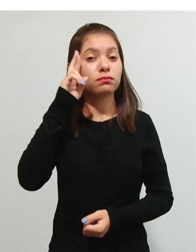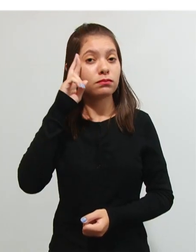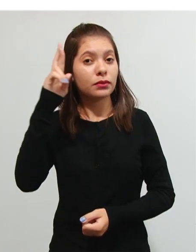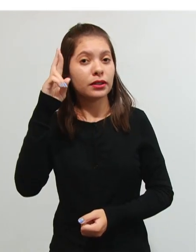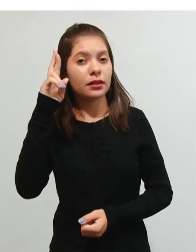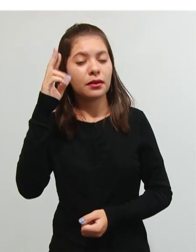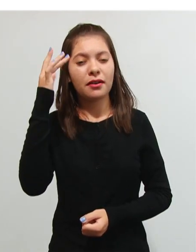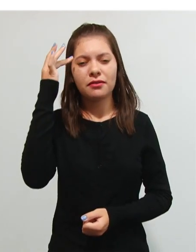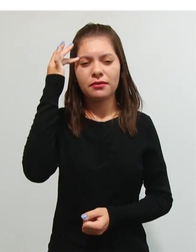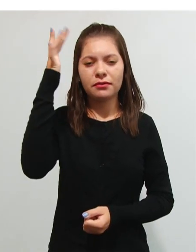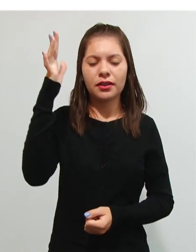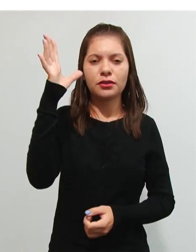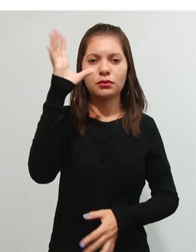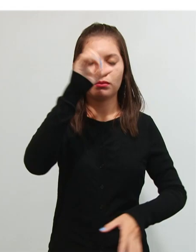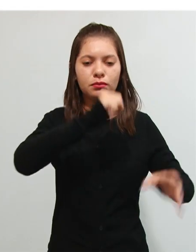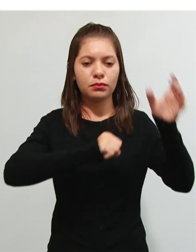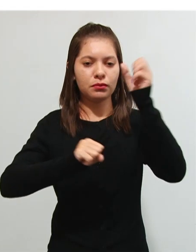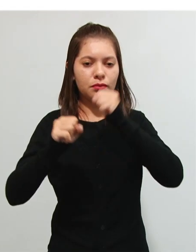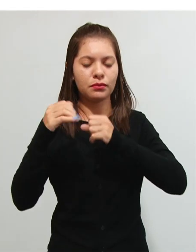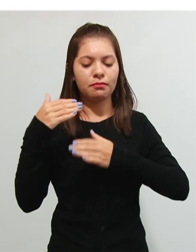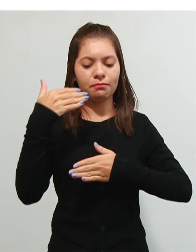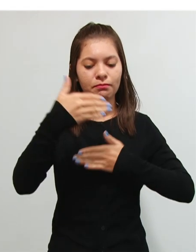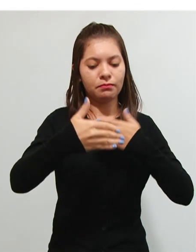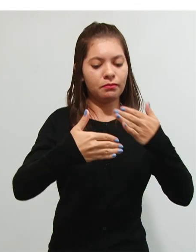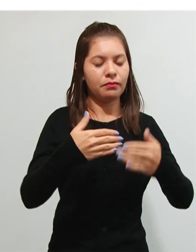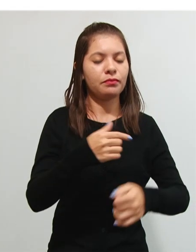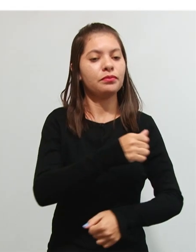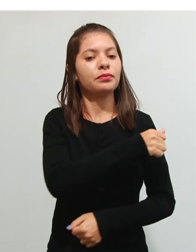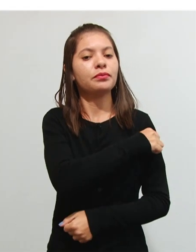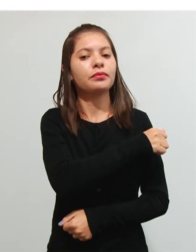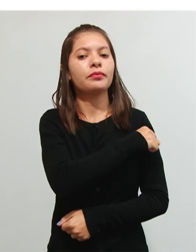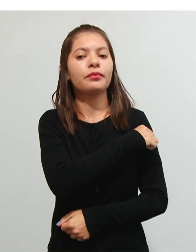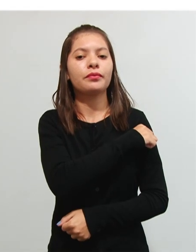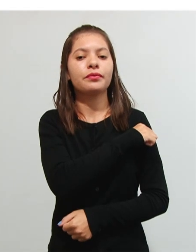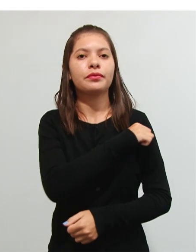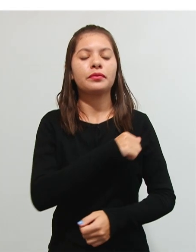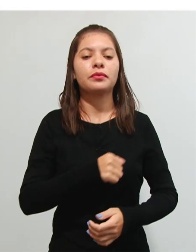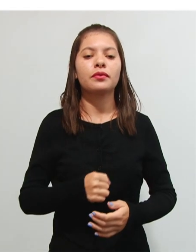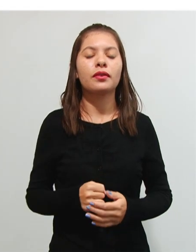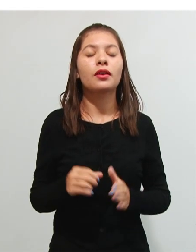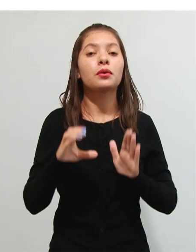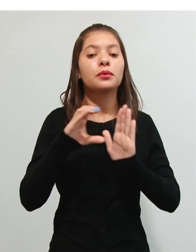o desenvolvimento do aluno. Com esse